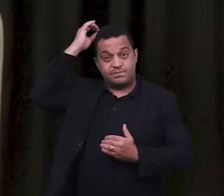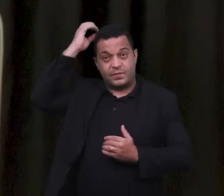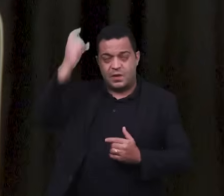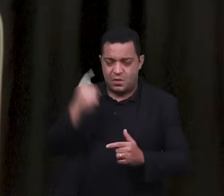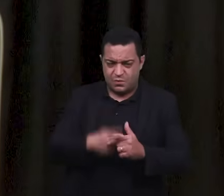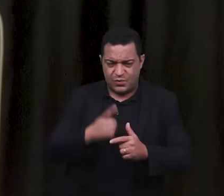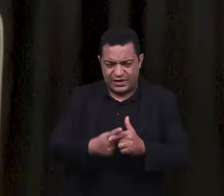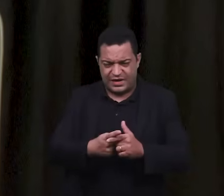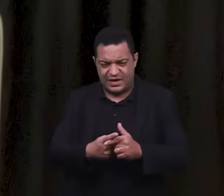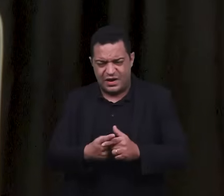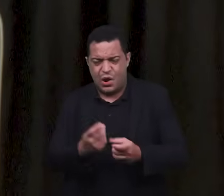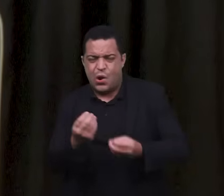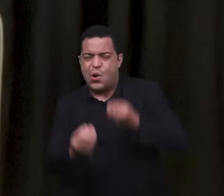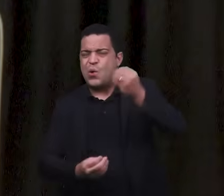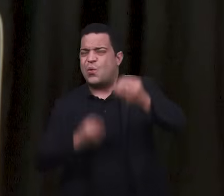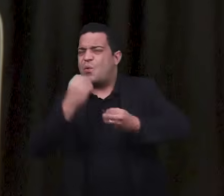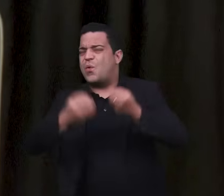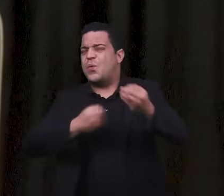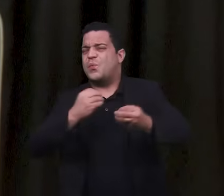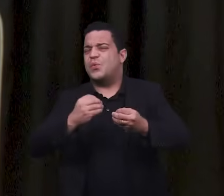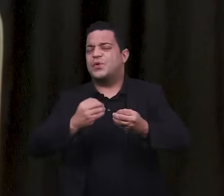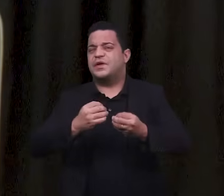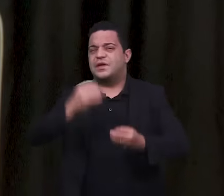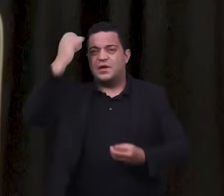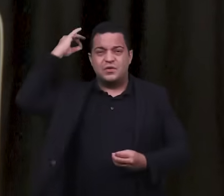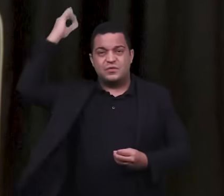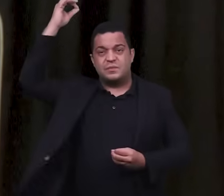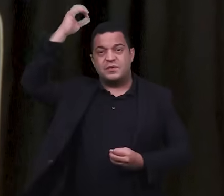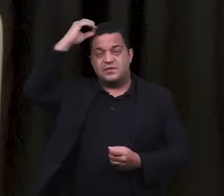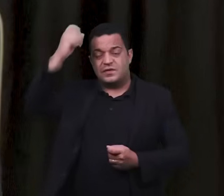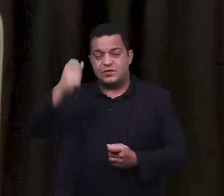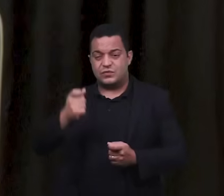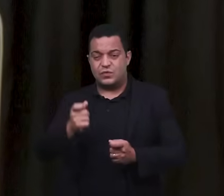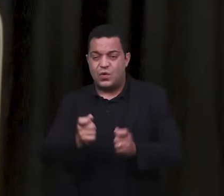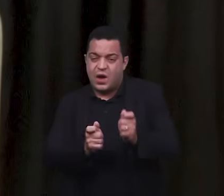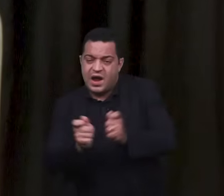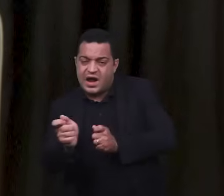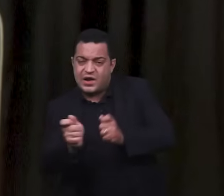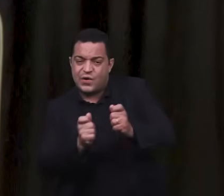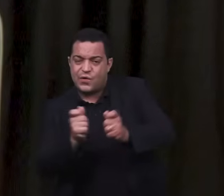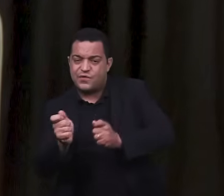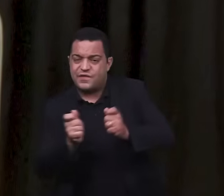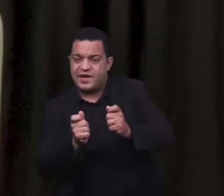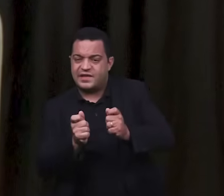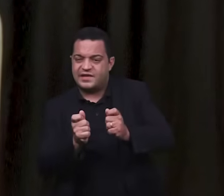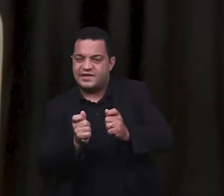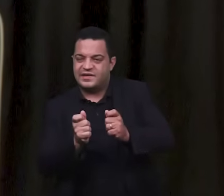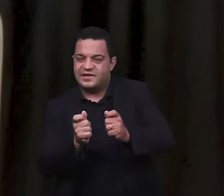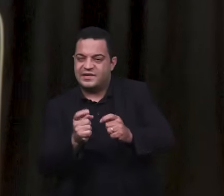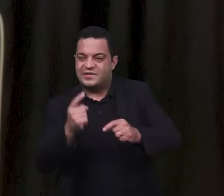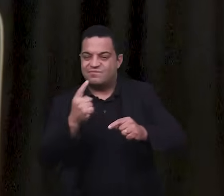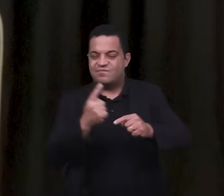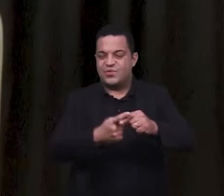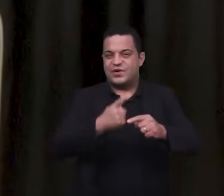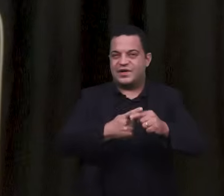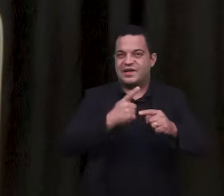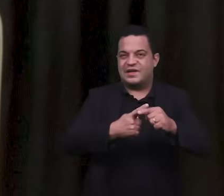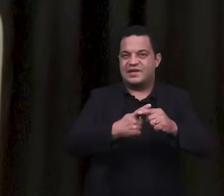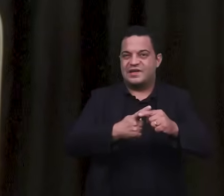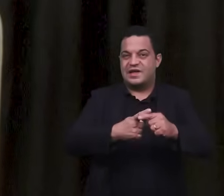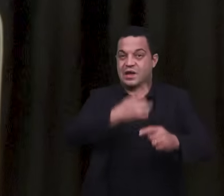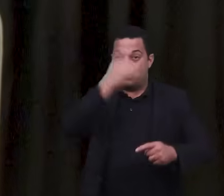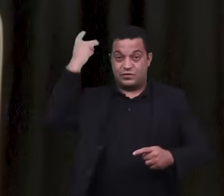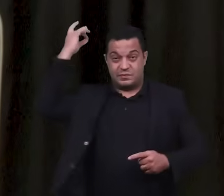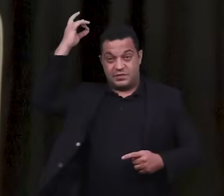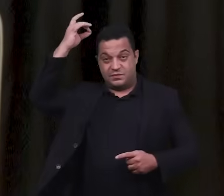é um governo que não, ele é exercido por pessoas que estão no Espírito, né? E essas